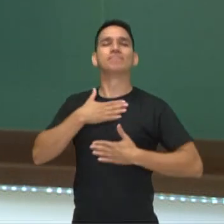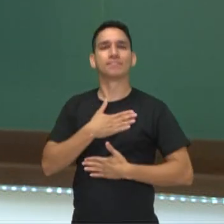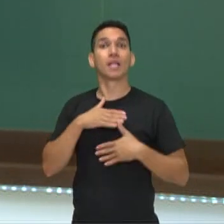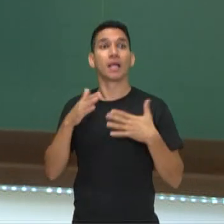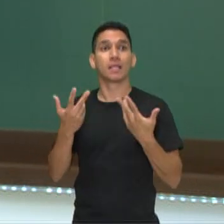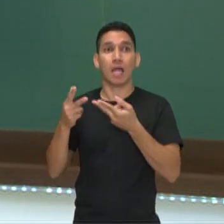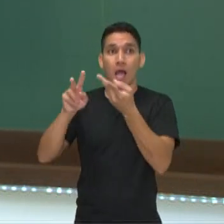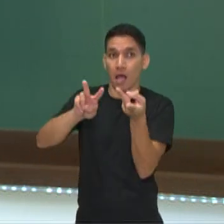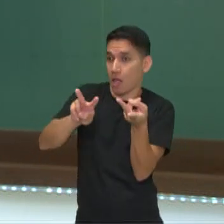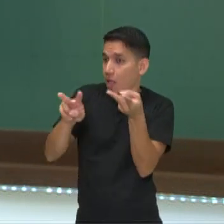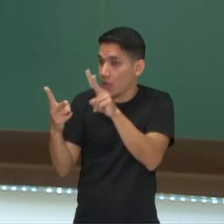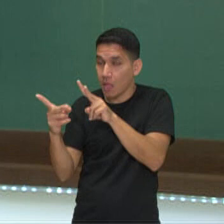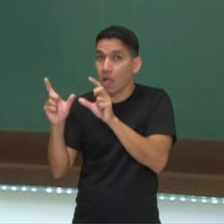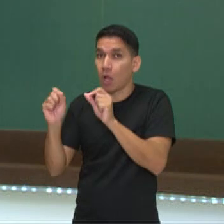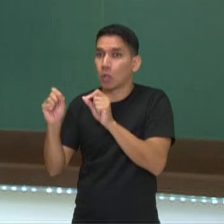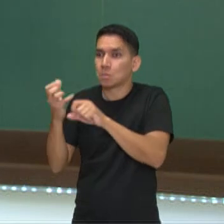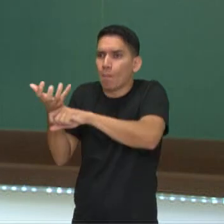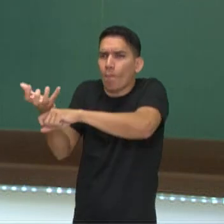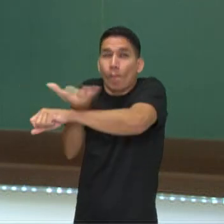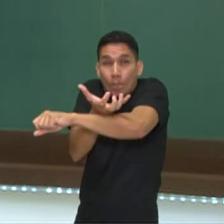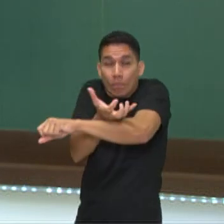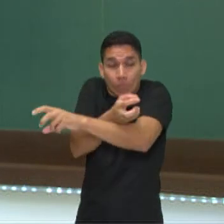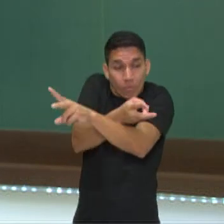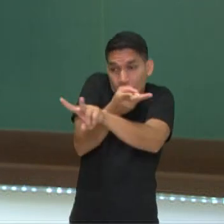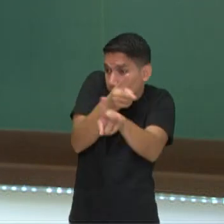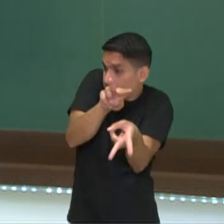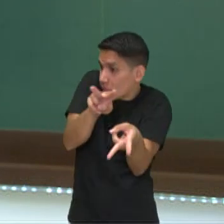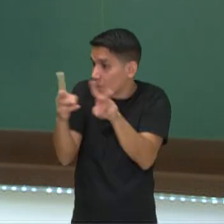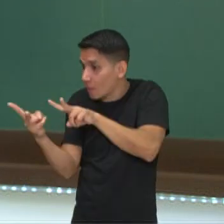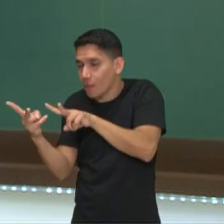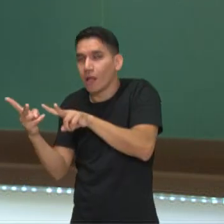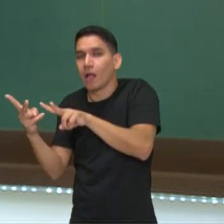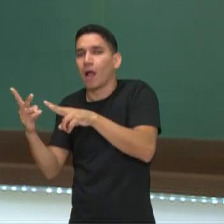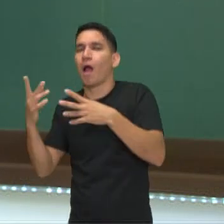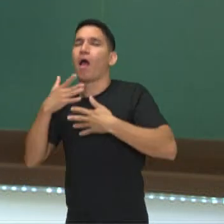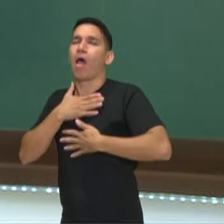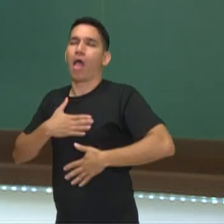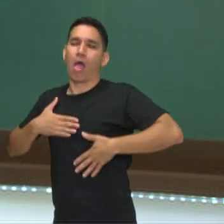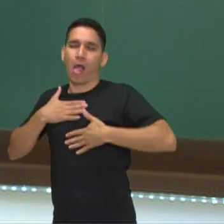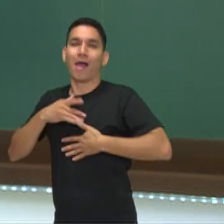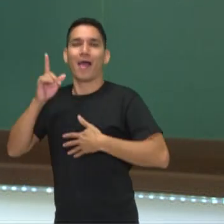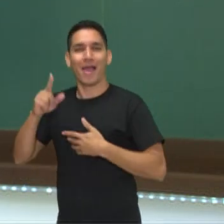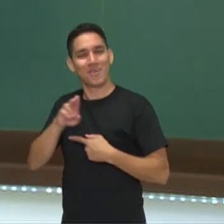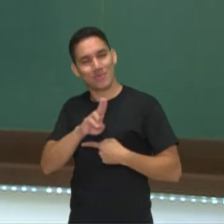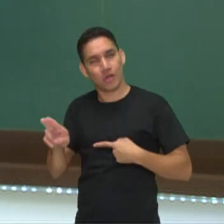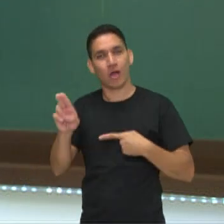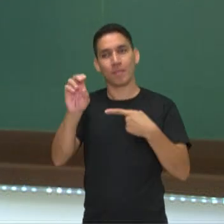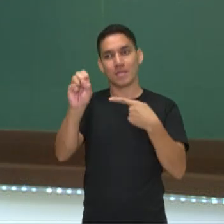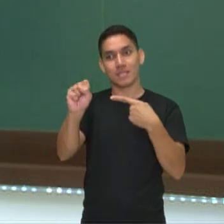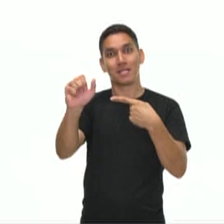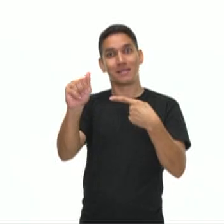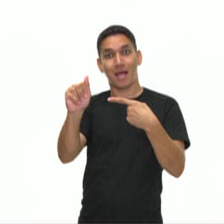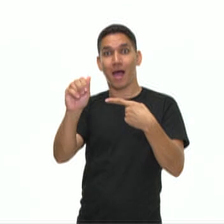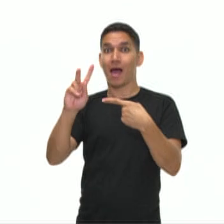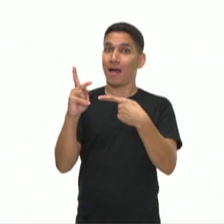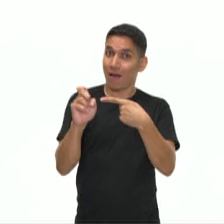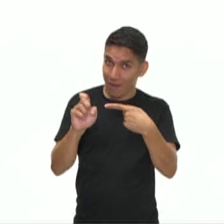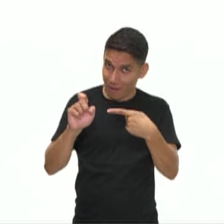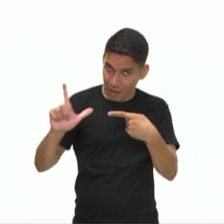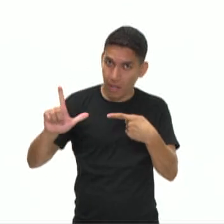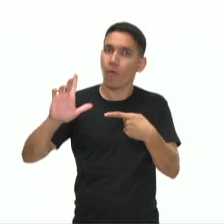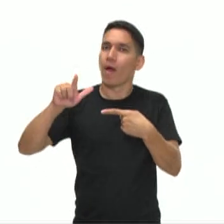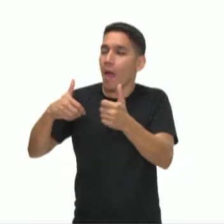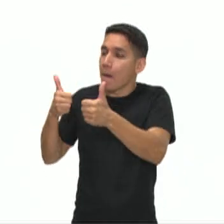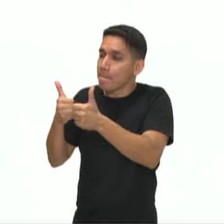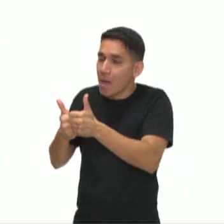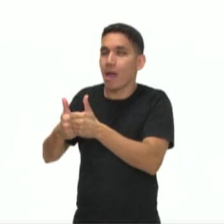faixa de transição entre o muito seco e o úmido é chamado de Sahel, tá? Lembra, Sahel,